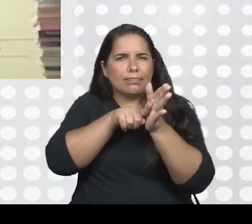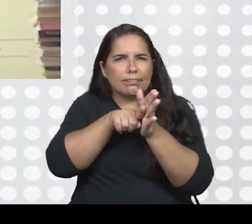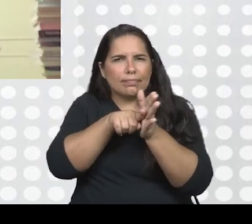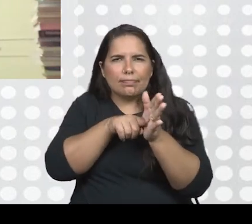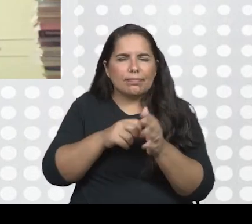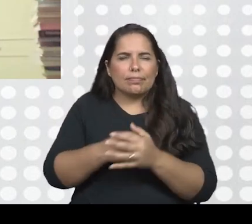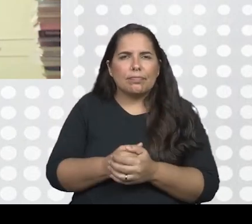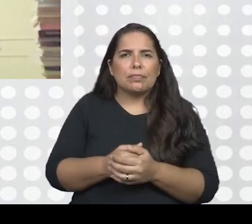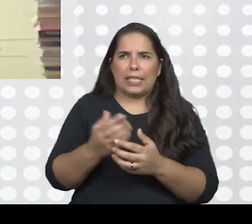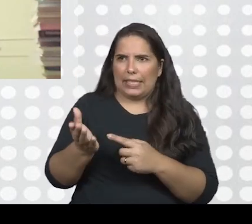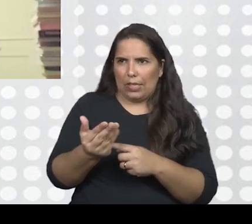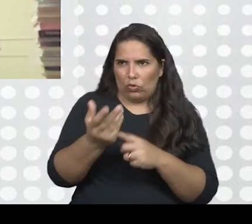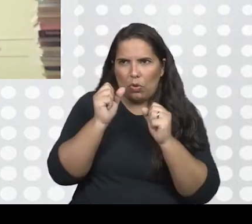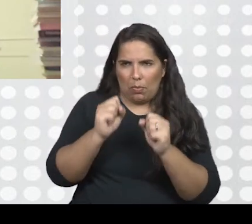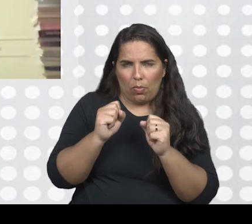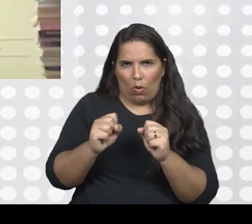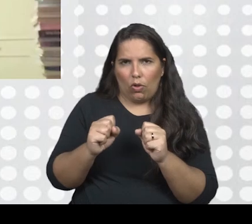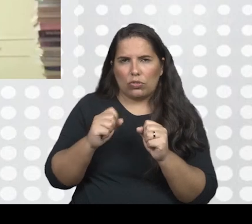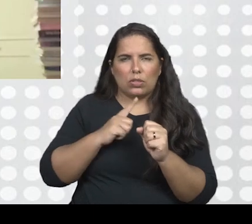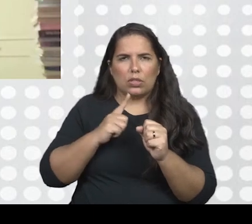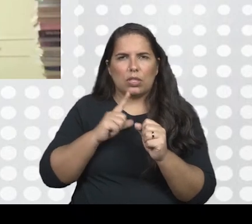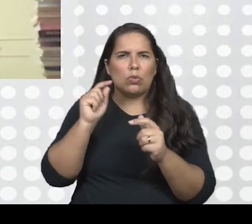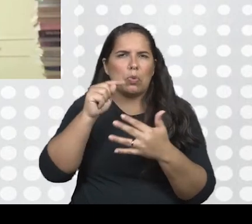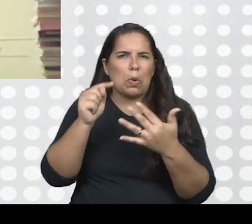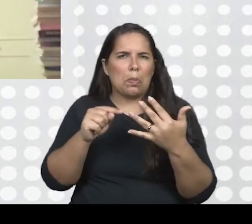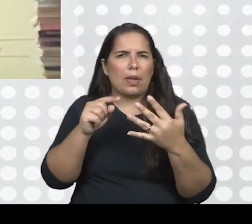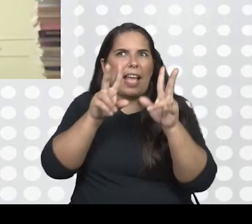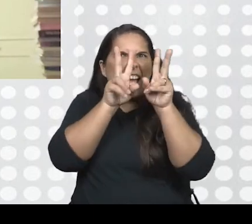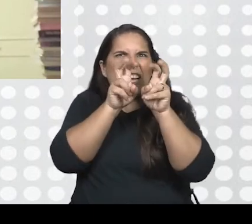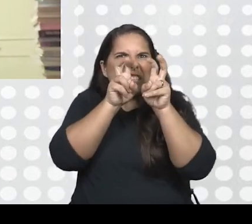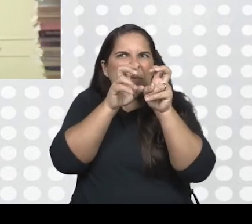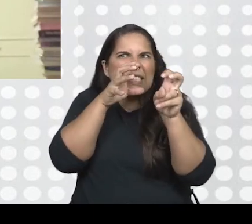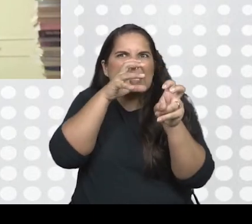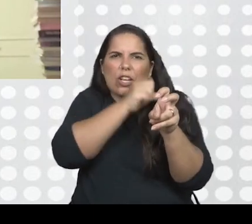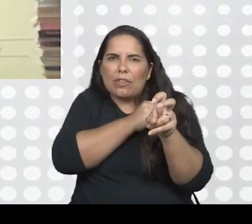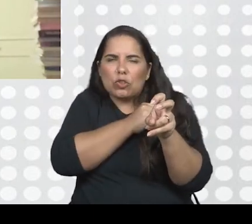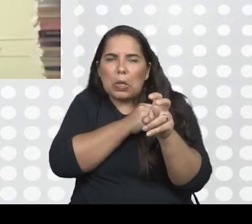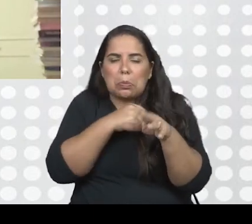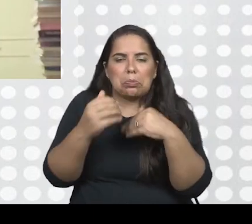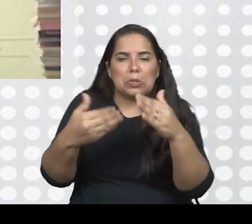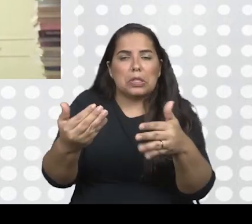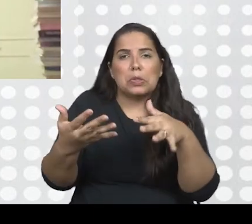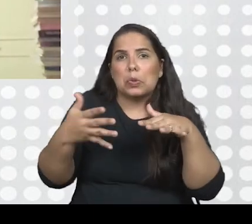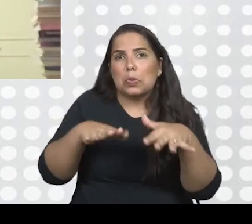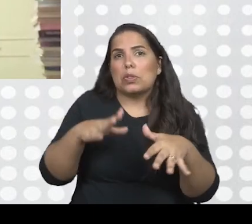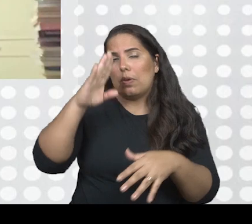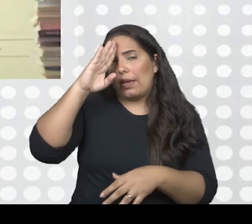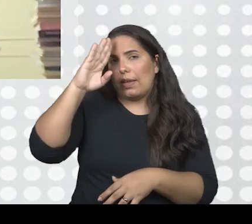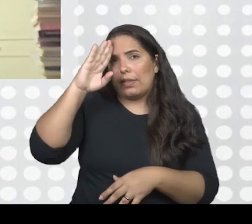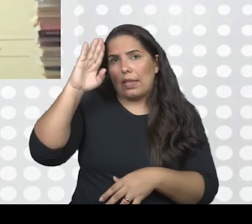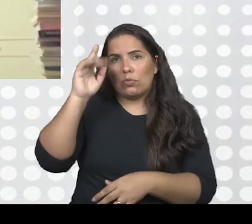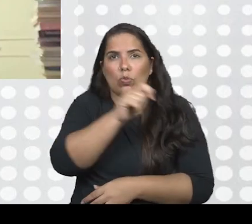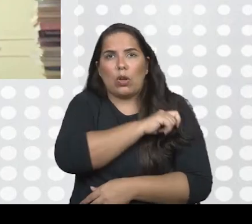investigação? A tecnologia pode ser considerada, entre muitas aspas, né, salvadora do processo de inclusão acadêmica